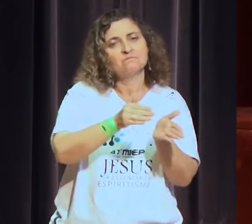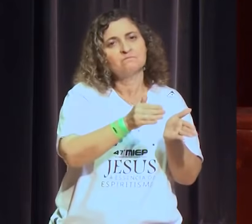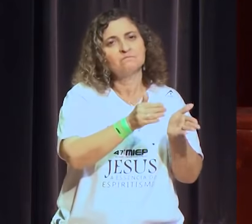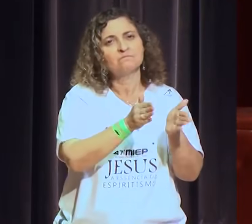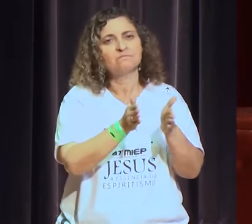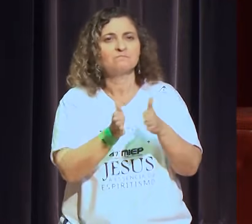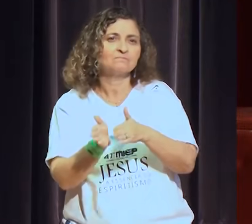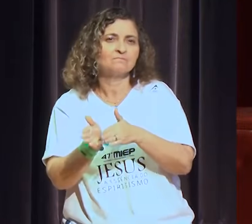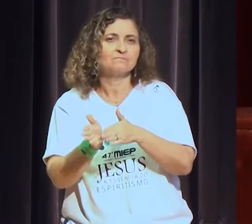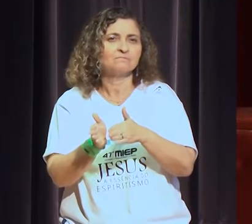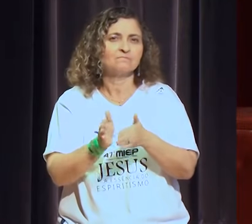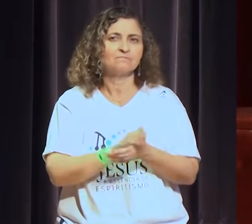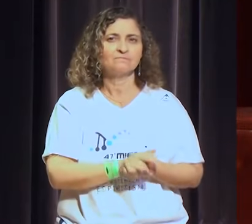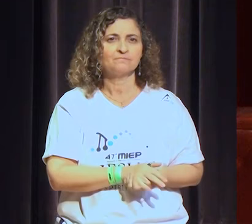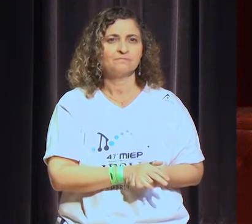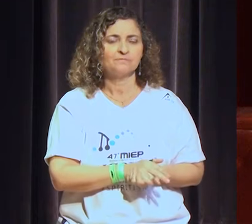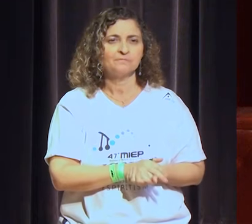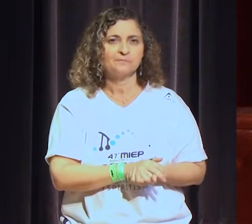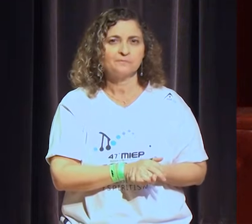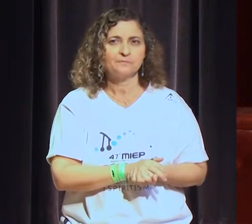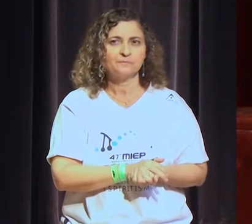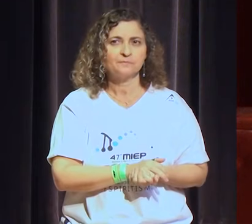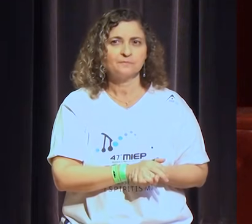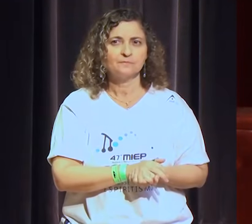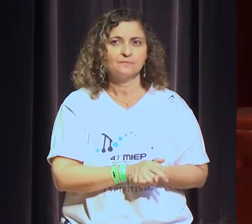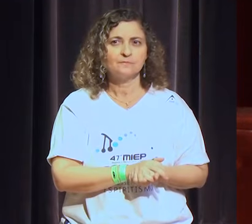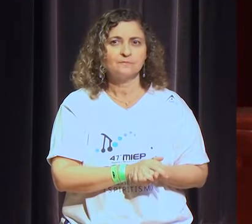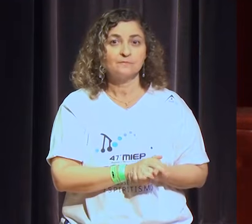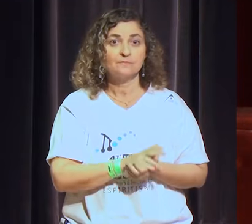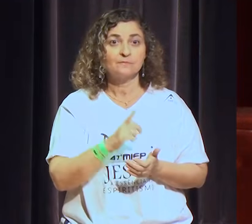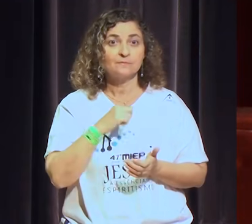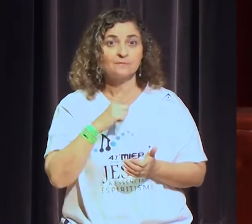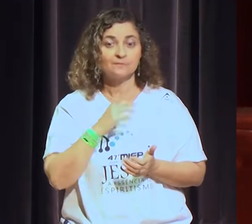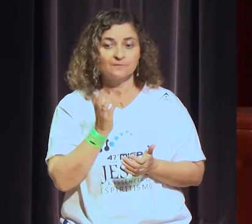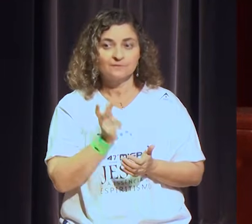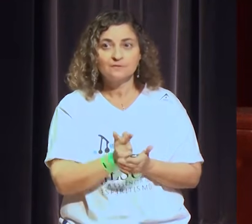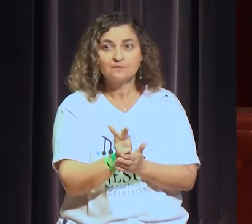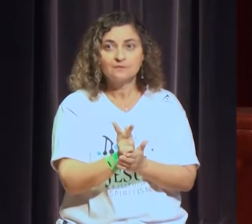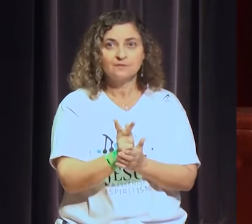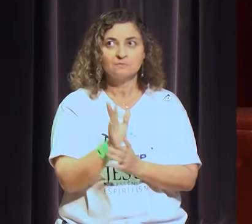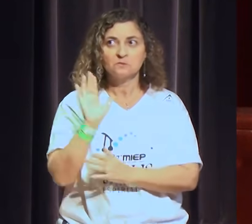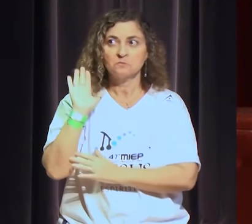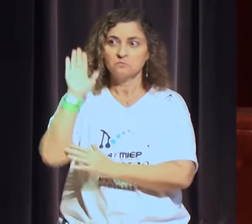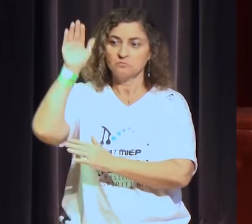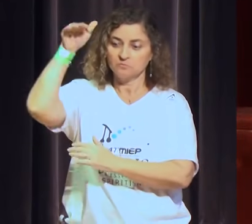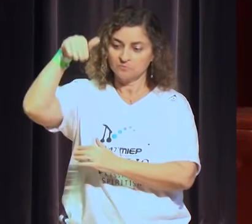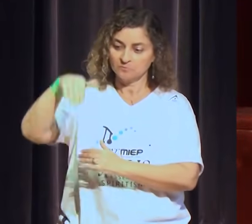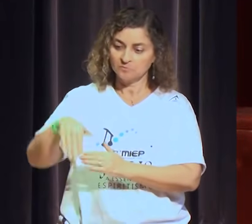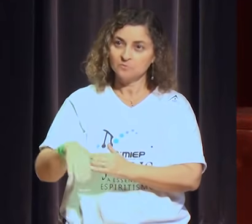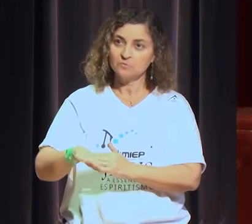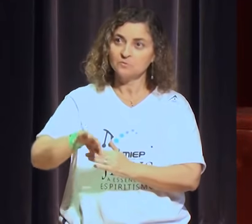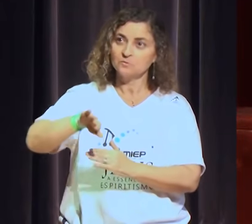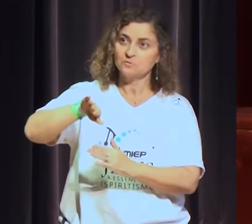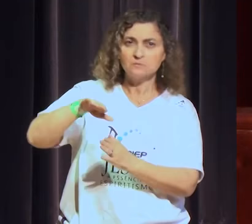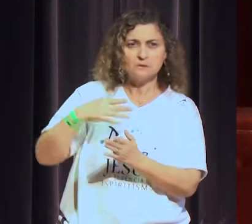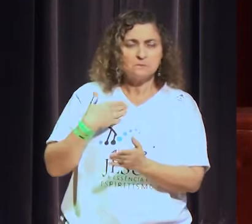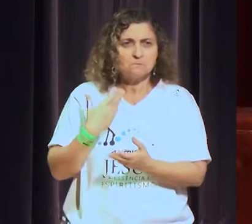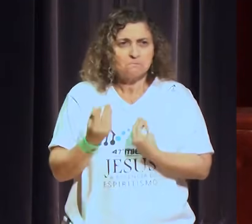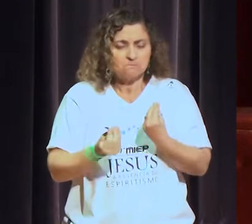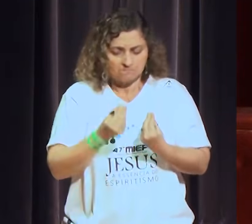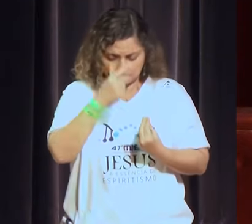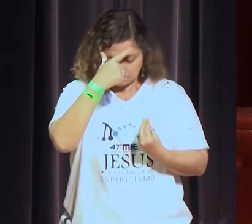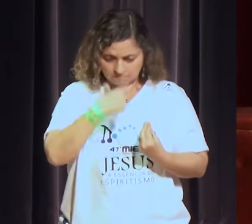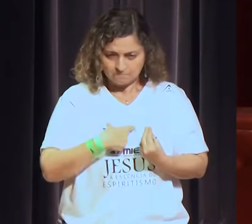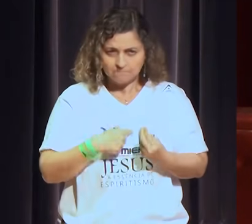entre vãos. cercado assim de